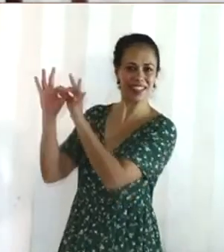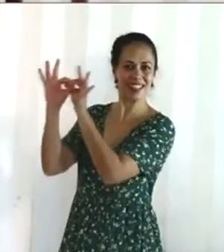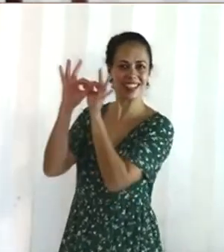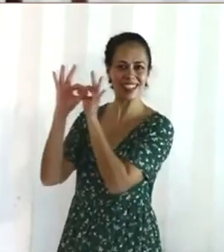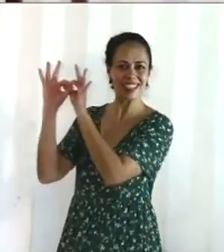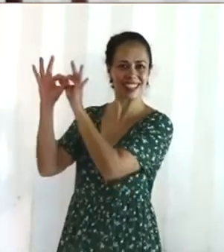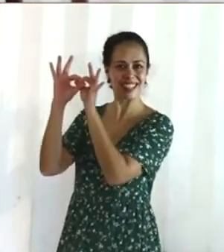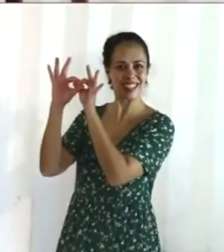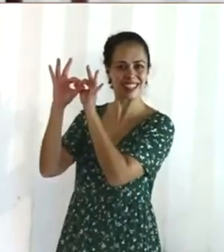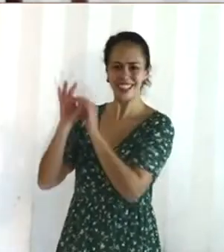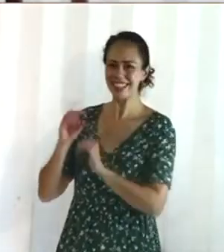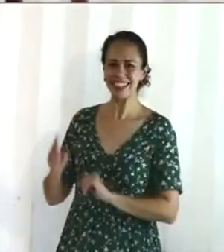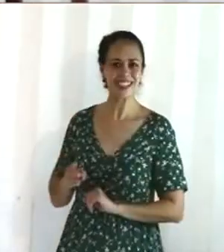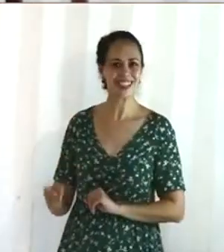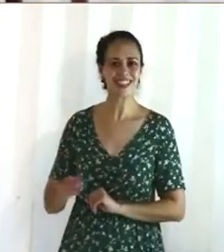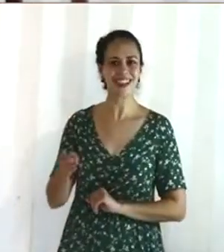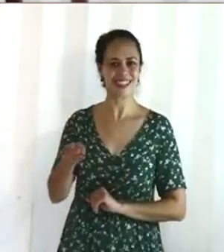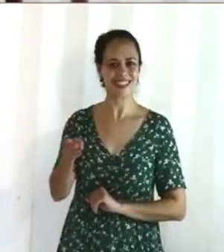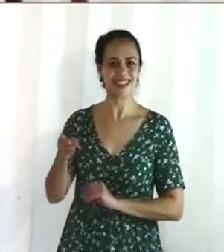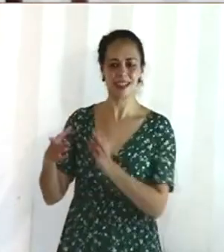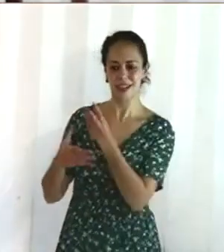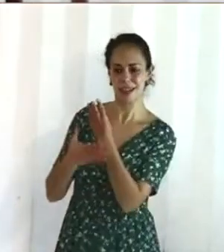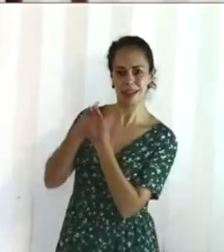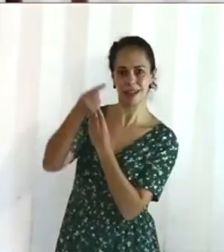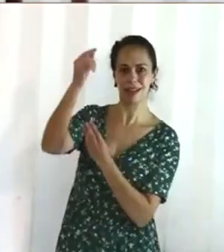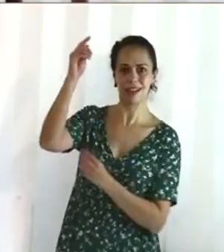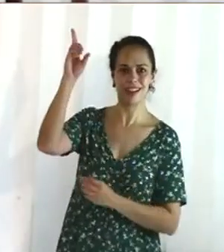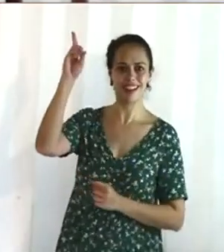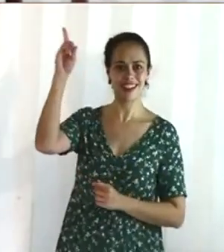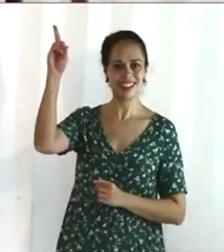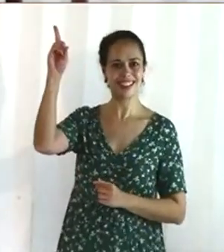de forma eterna com a Trindade Santíssima.